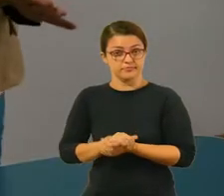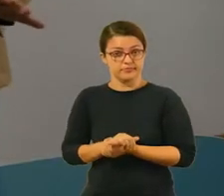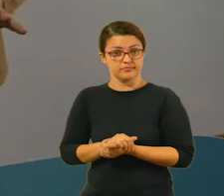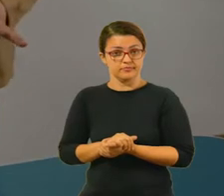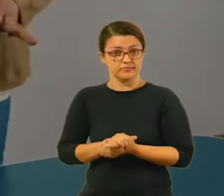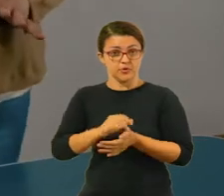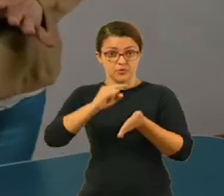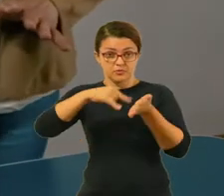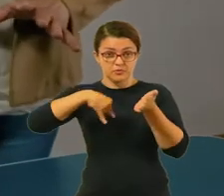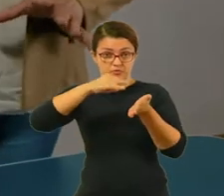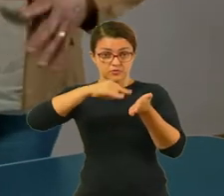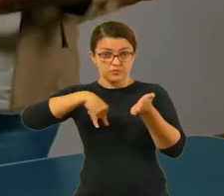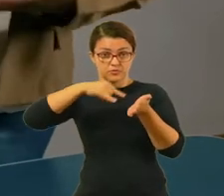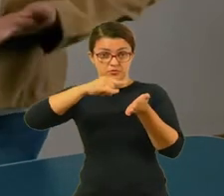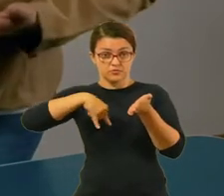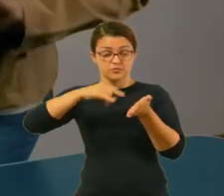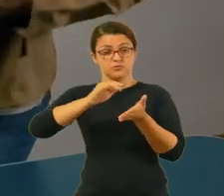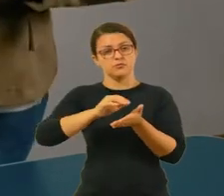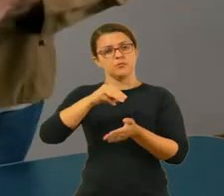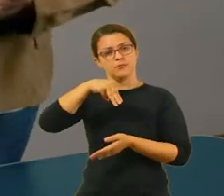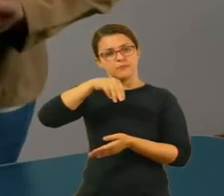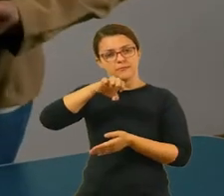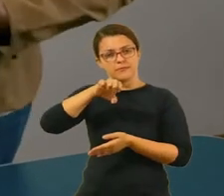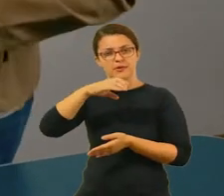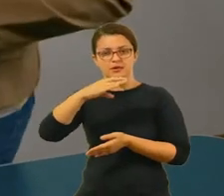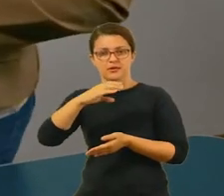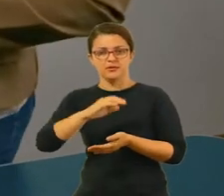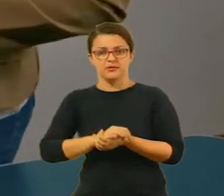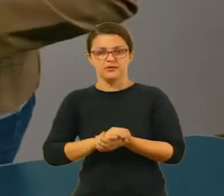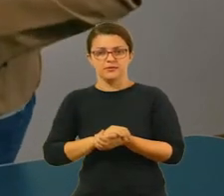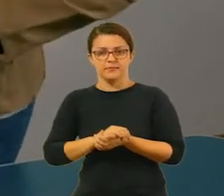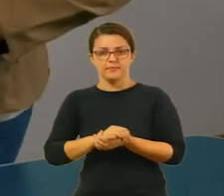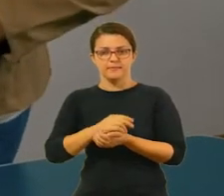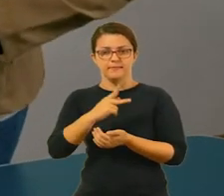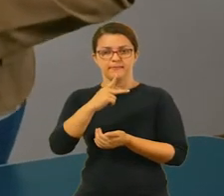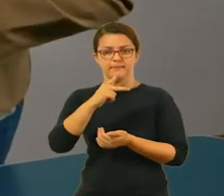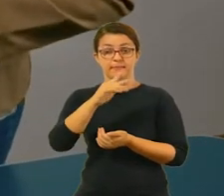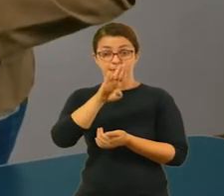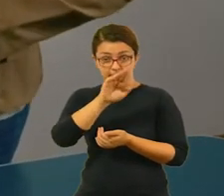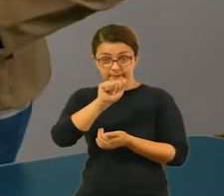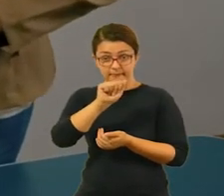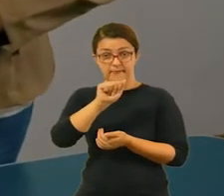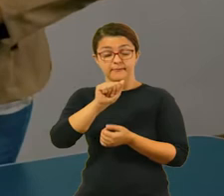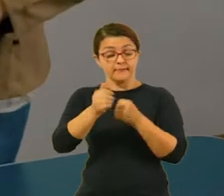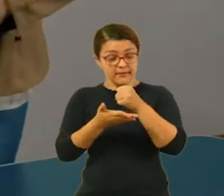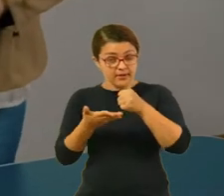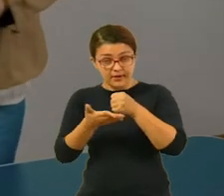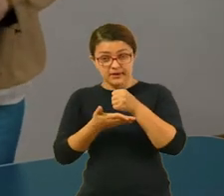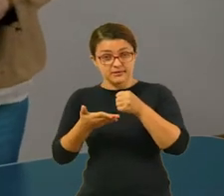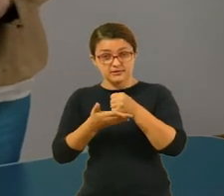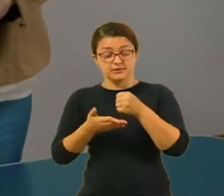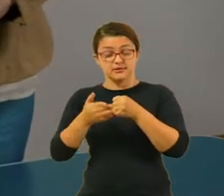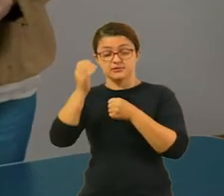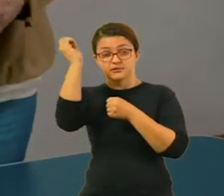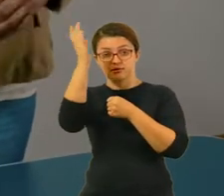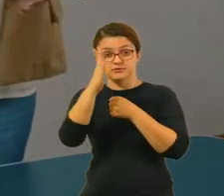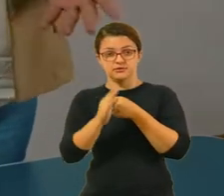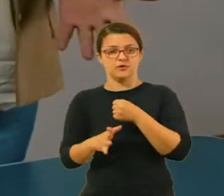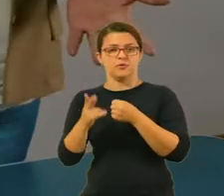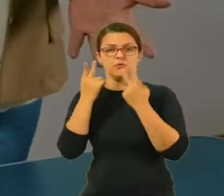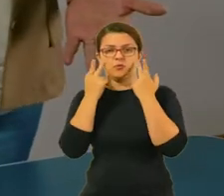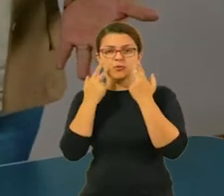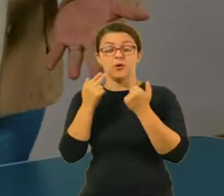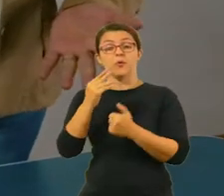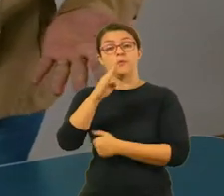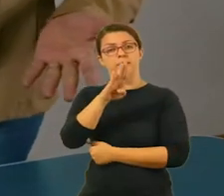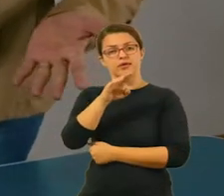temos um documento norteador que vem do MEC, ele chama Base Nacional Comum Curricular. A gente